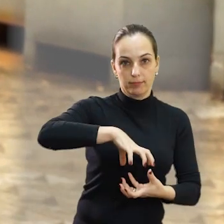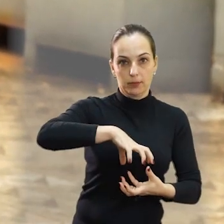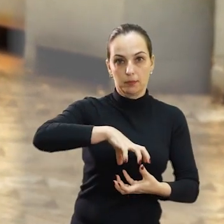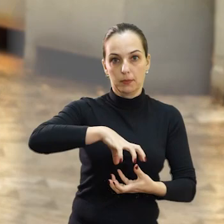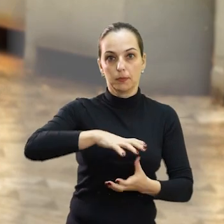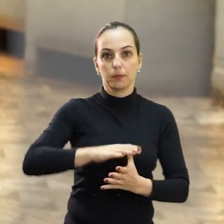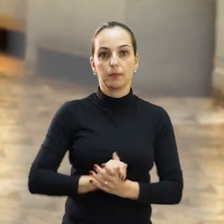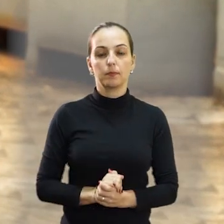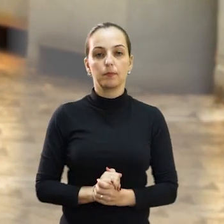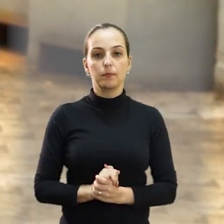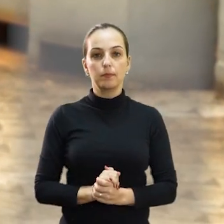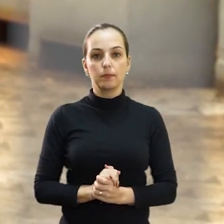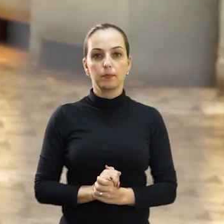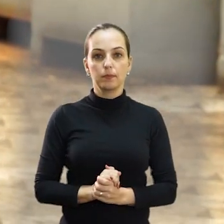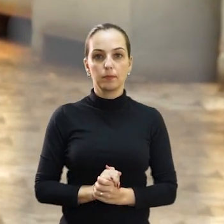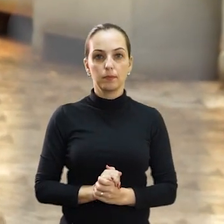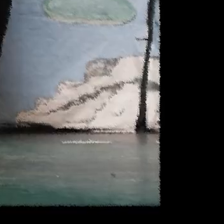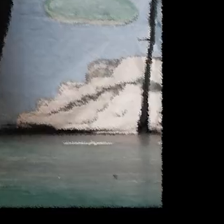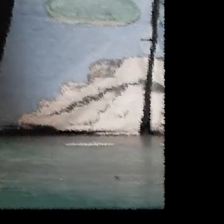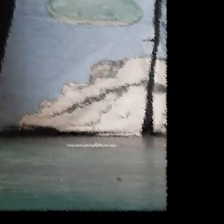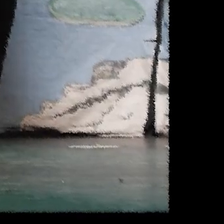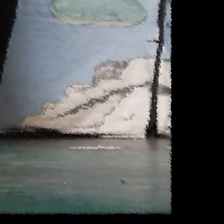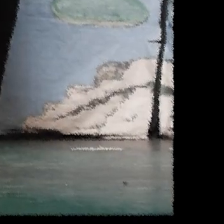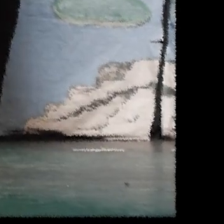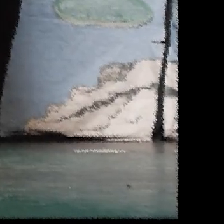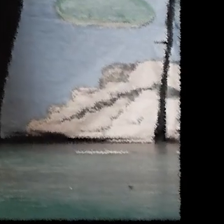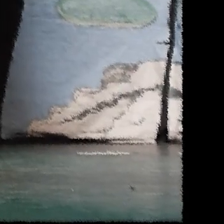humano, transforma a alma.